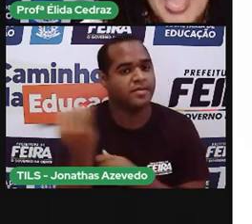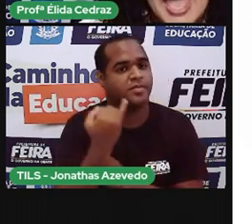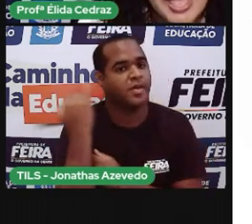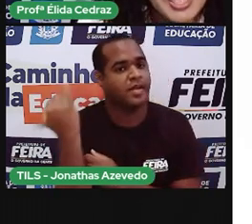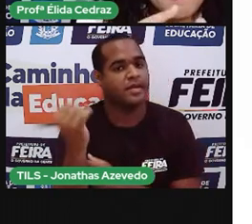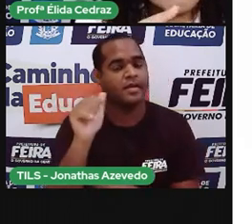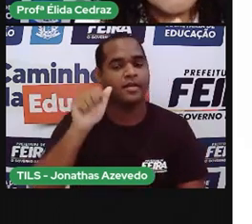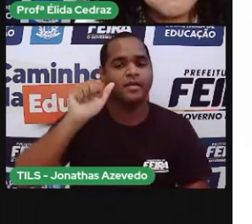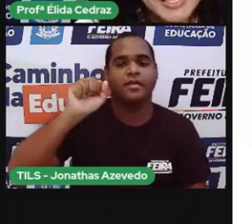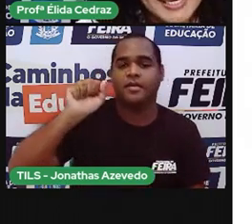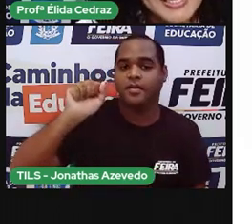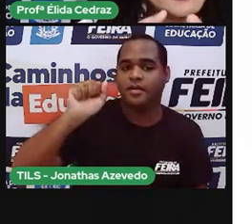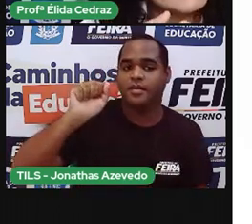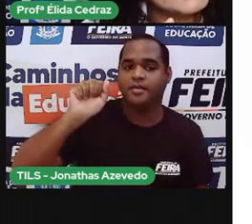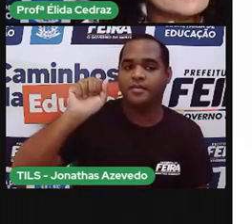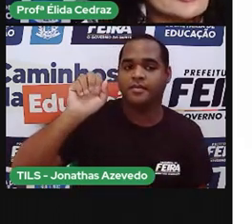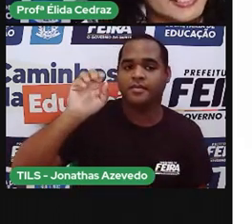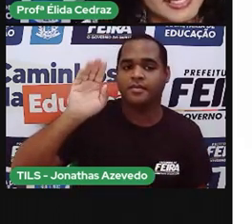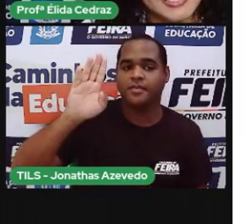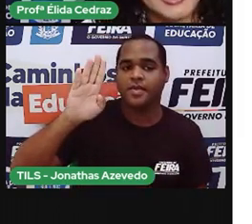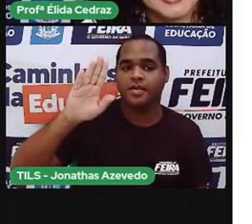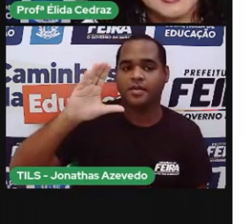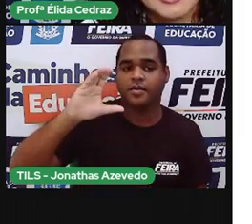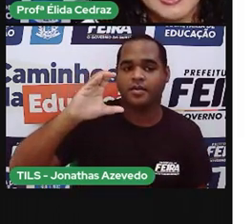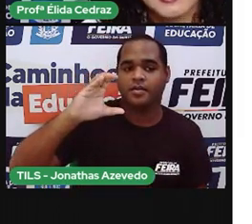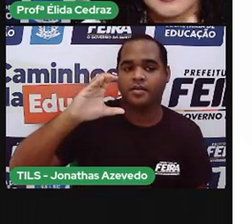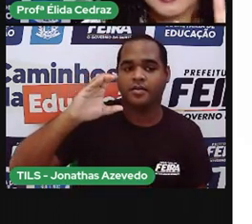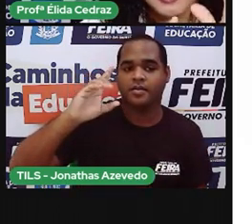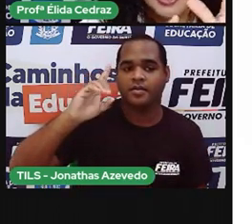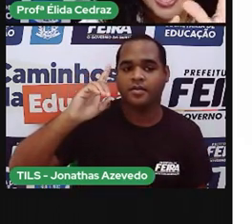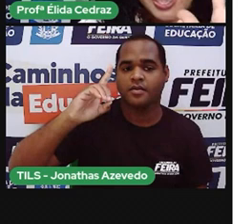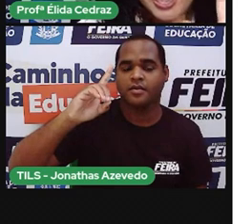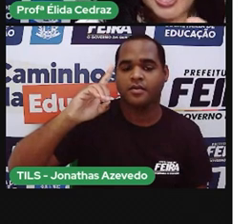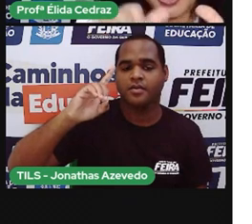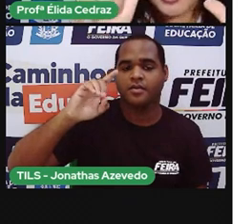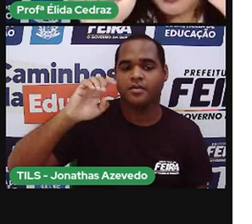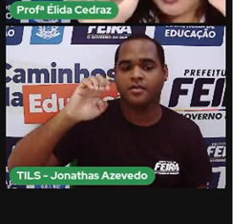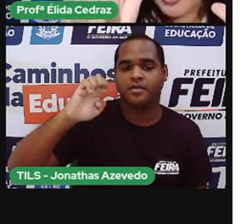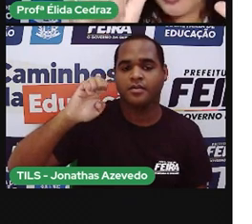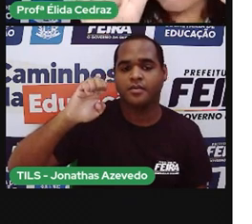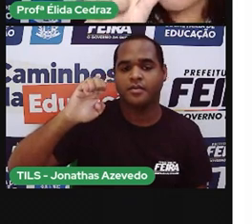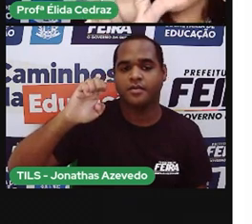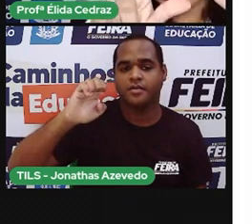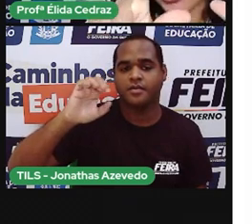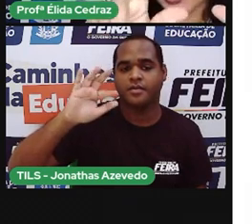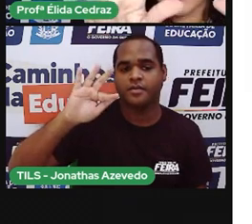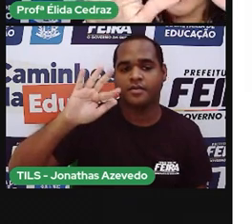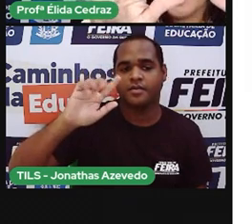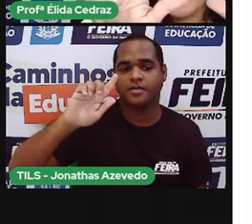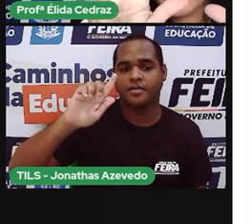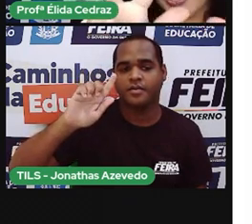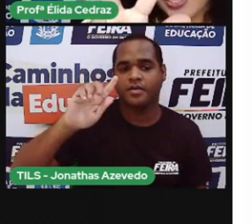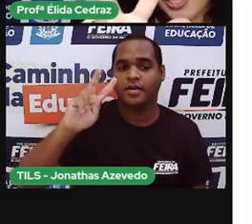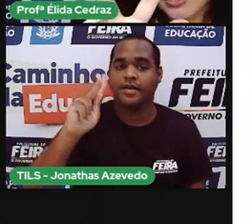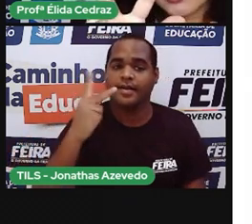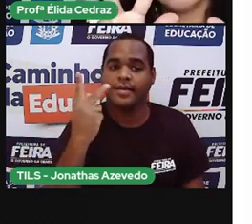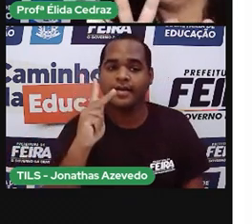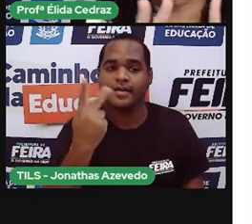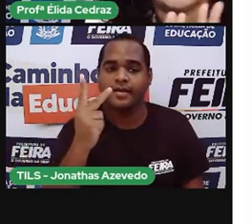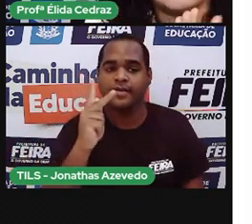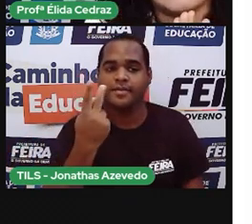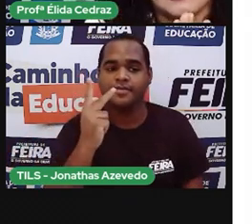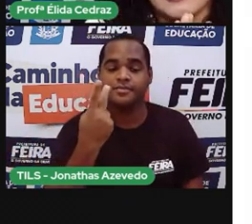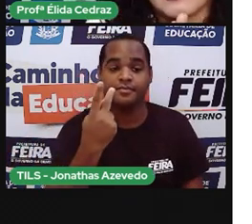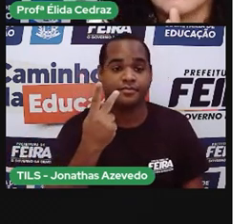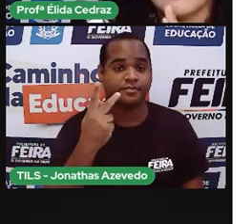a b c d e e f g h